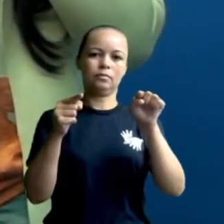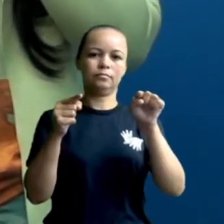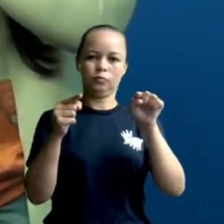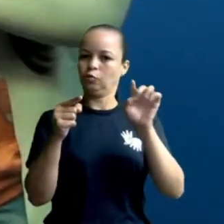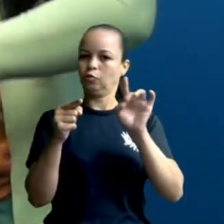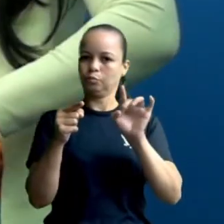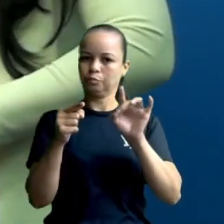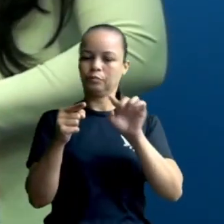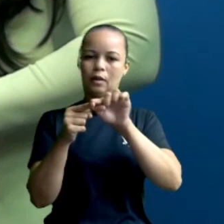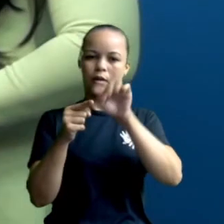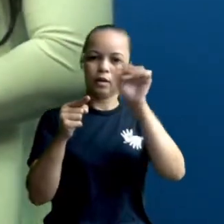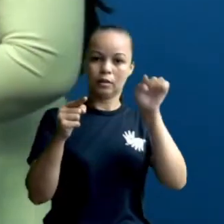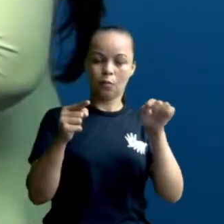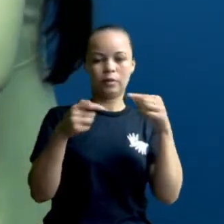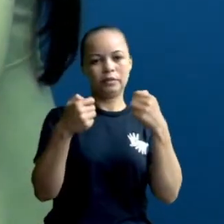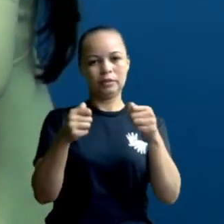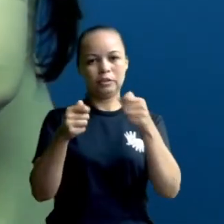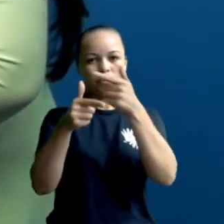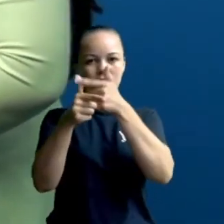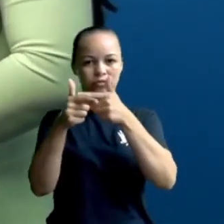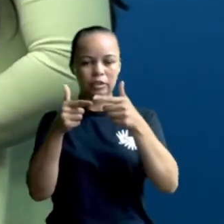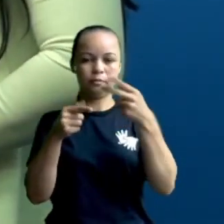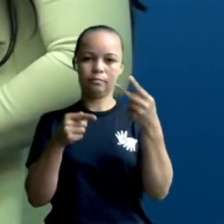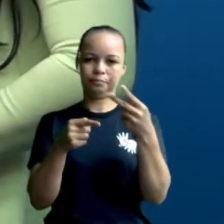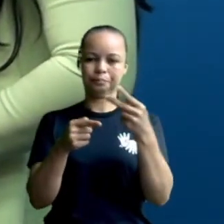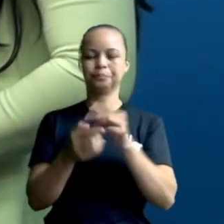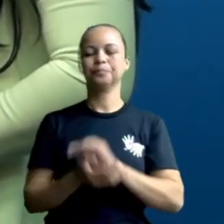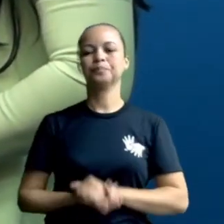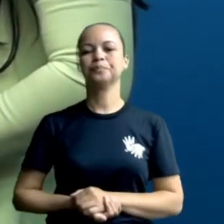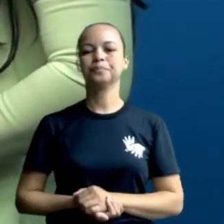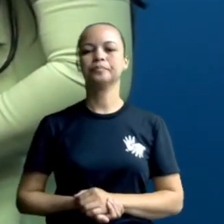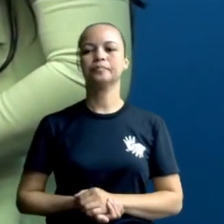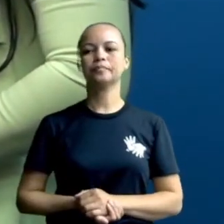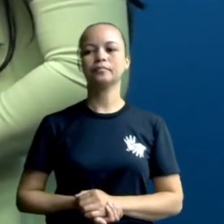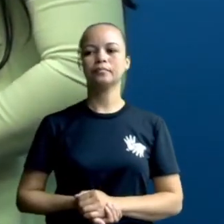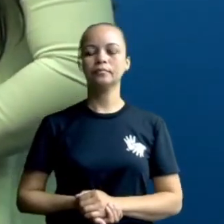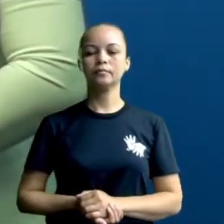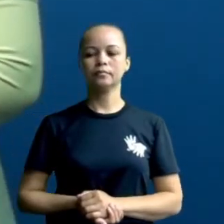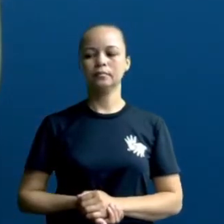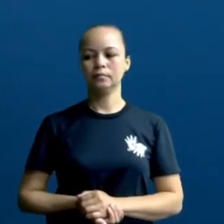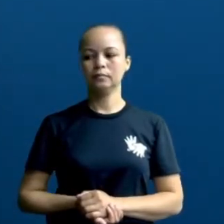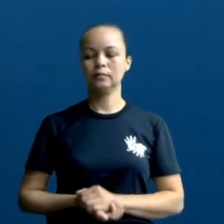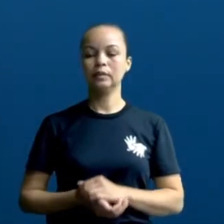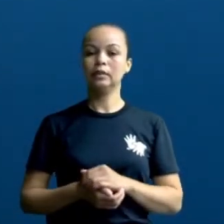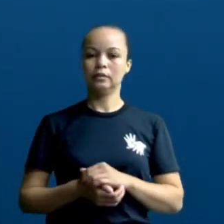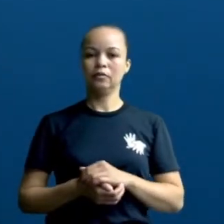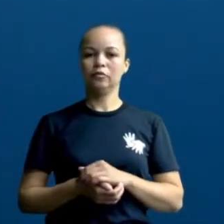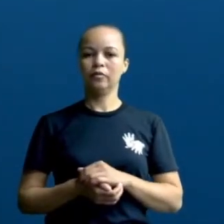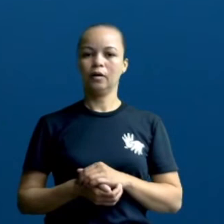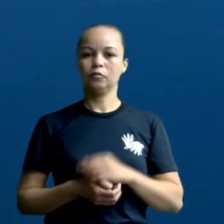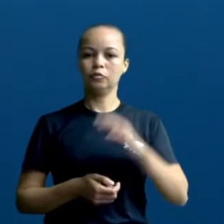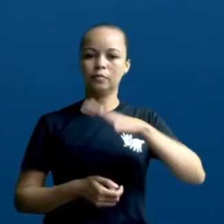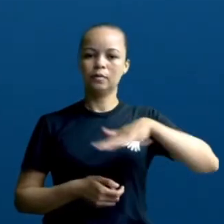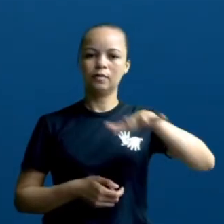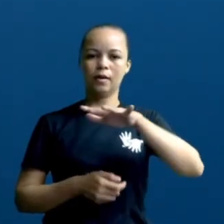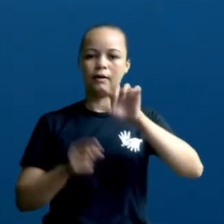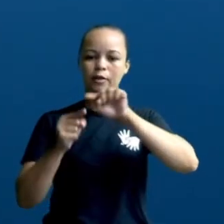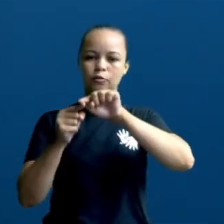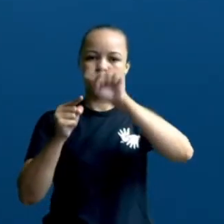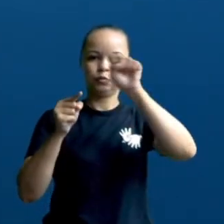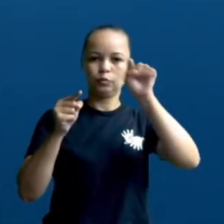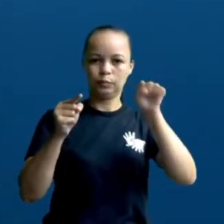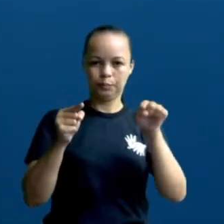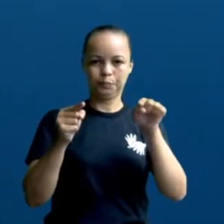Então, eu vou ter que dividir por 2. Então, vamos lá. Para a área do círculo, tá